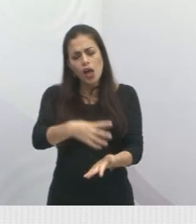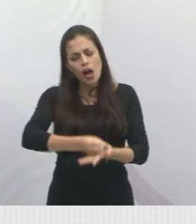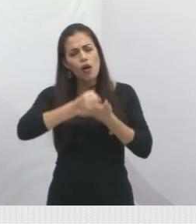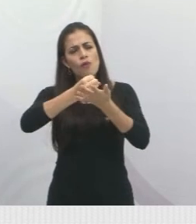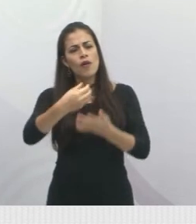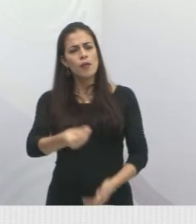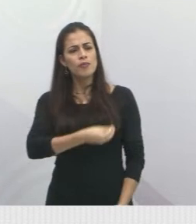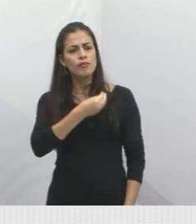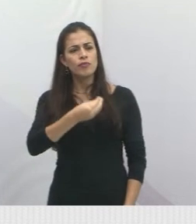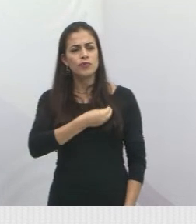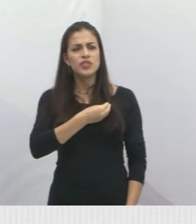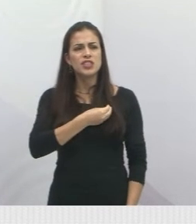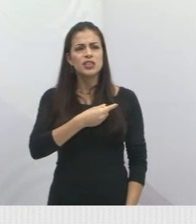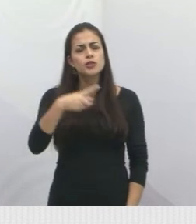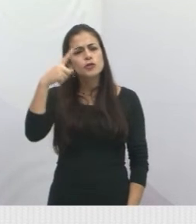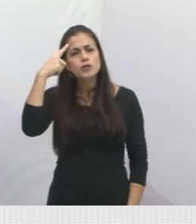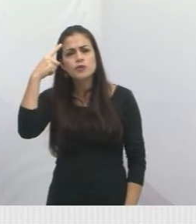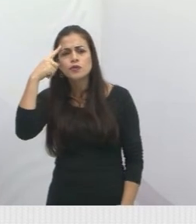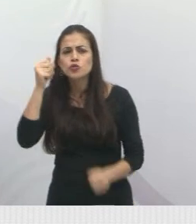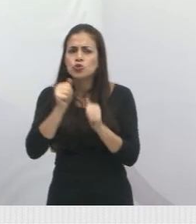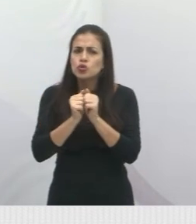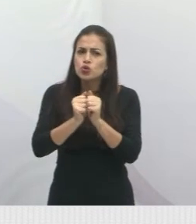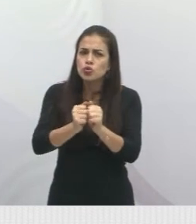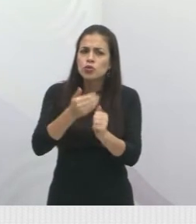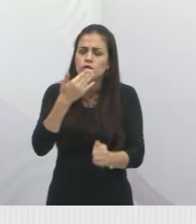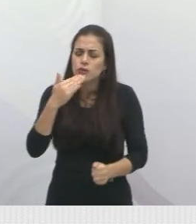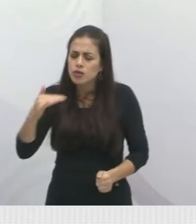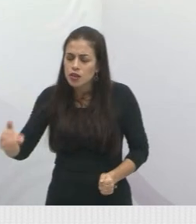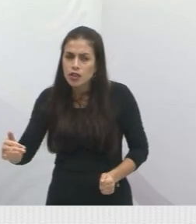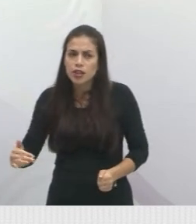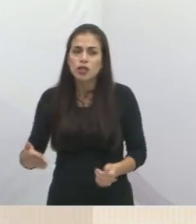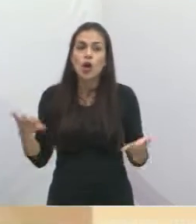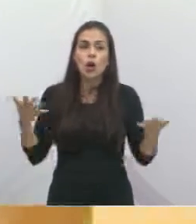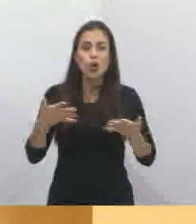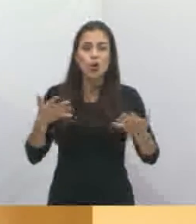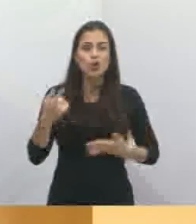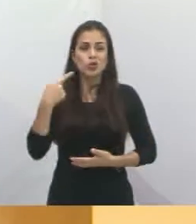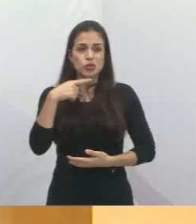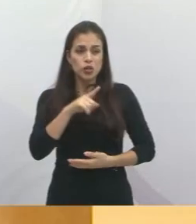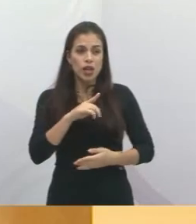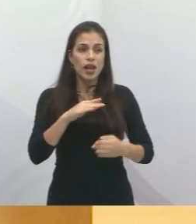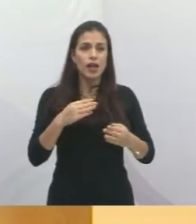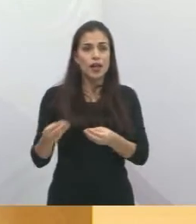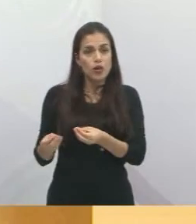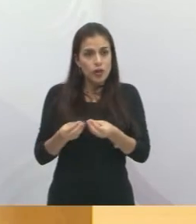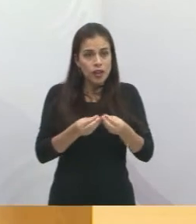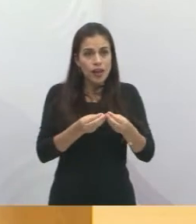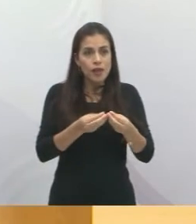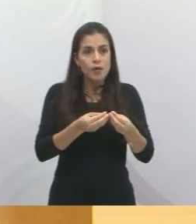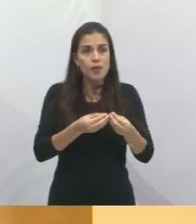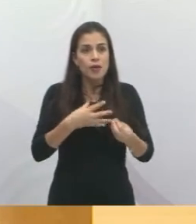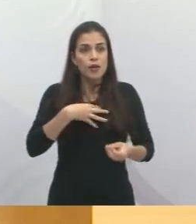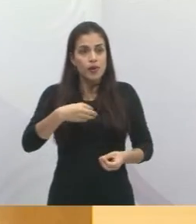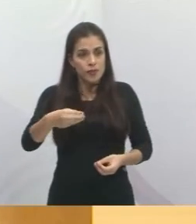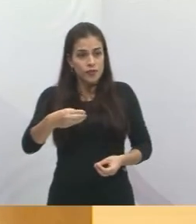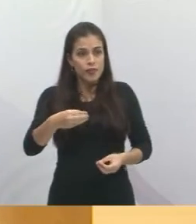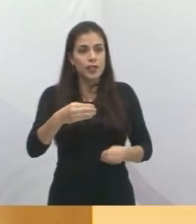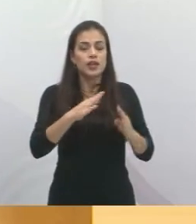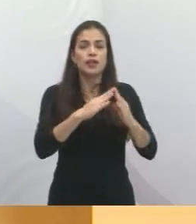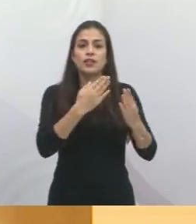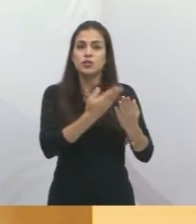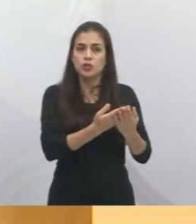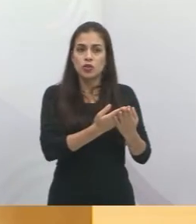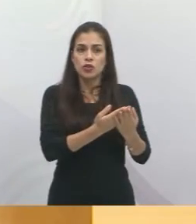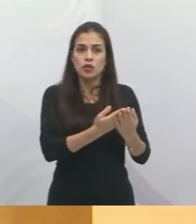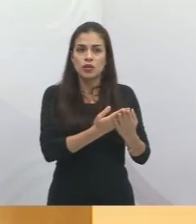você, reflita, junto às crianças. É tão triste. Hoje eu levo minhas filhas para as escolas, logo de manhã, e